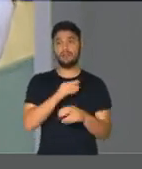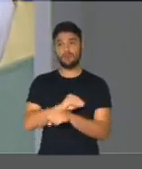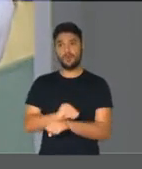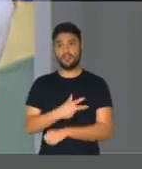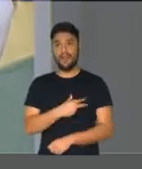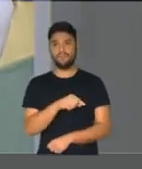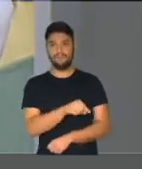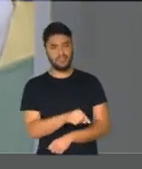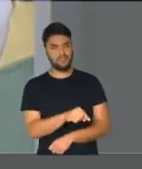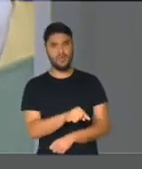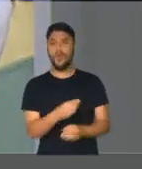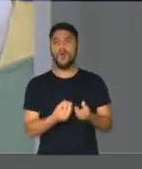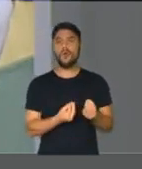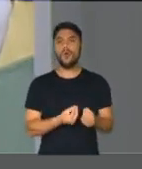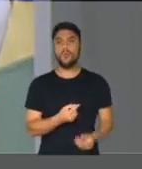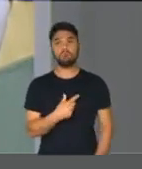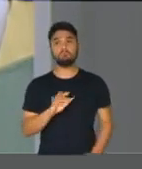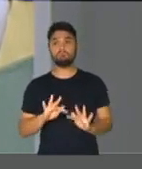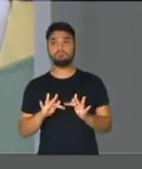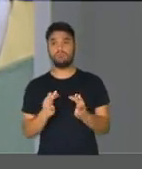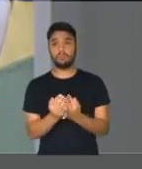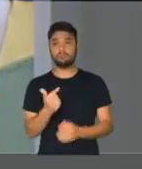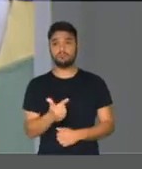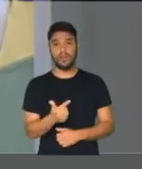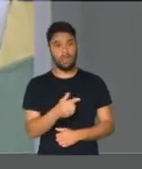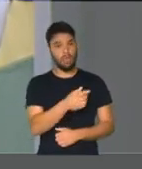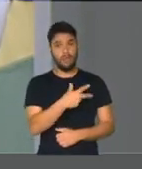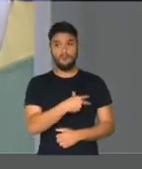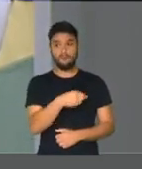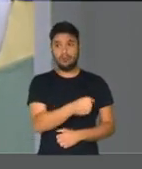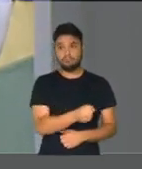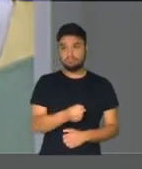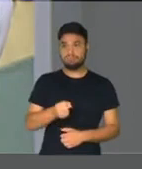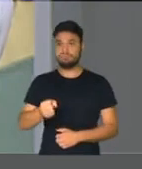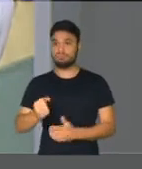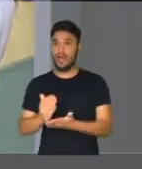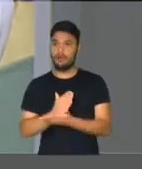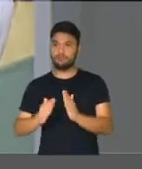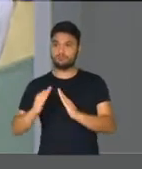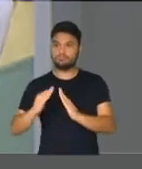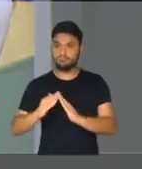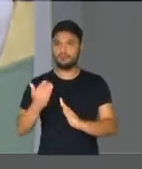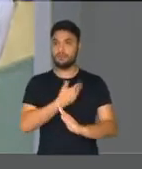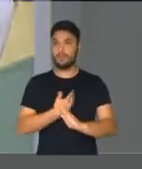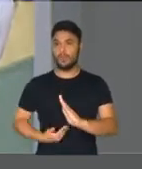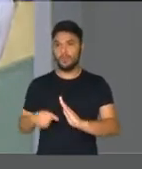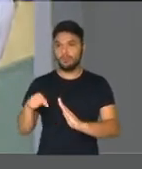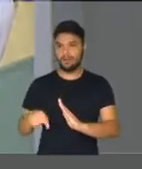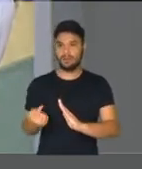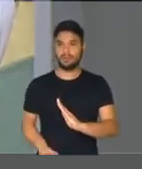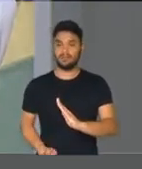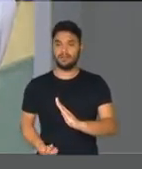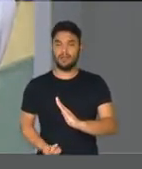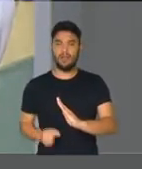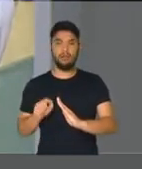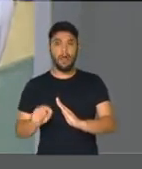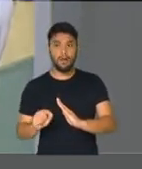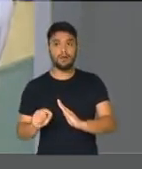presas são encaminhados para abrigos públicos. Mais grave ainda são os casos de